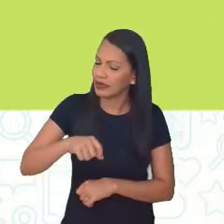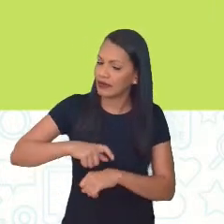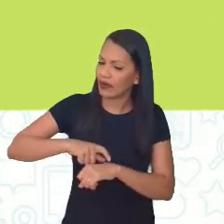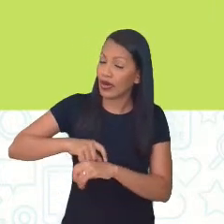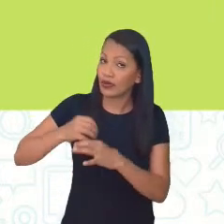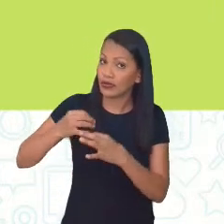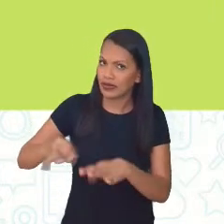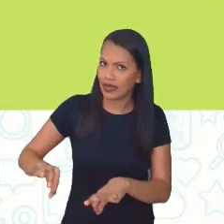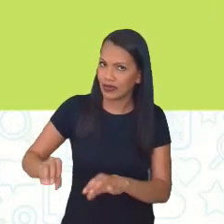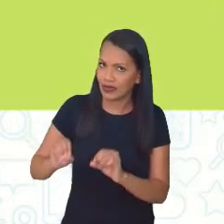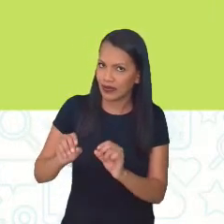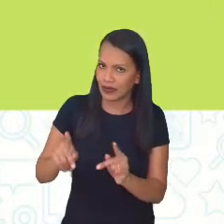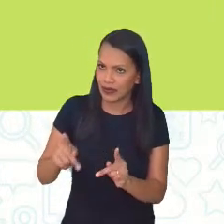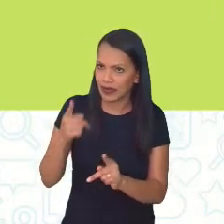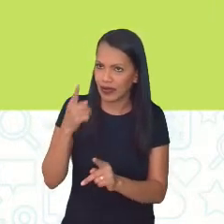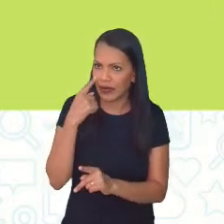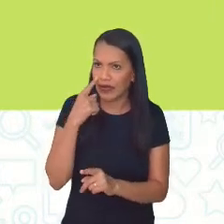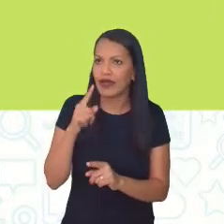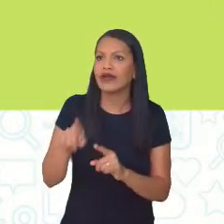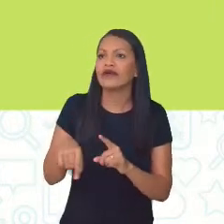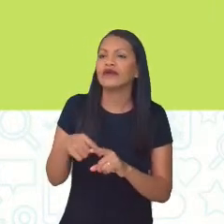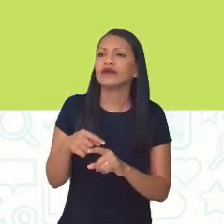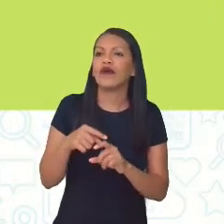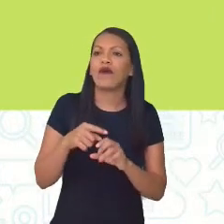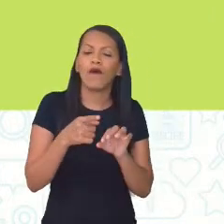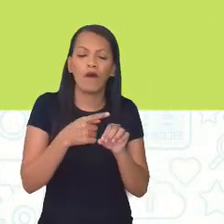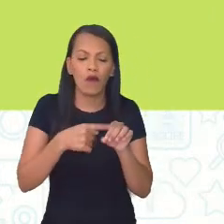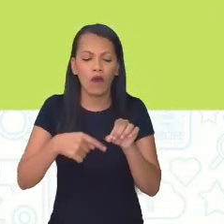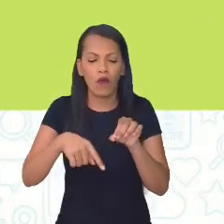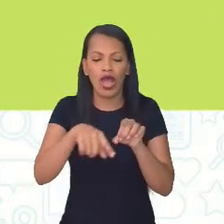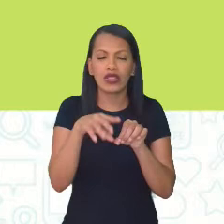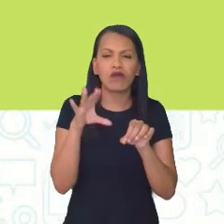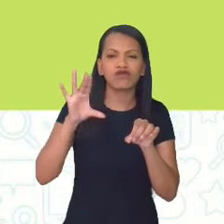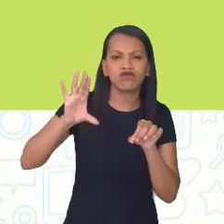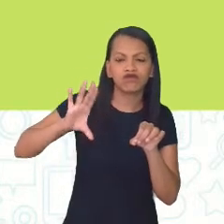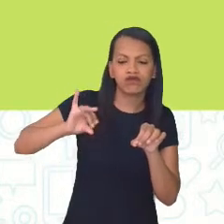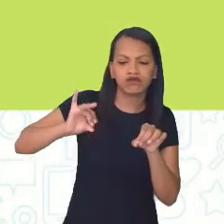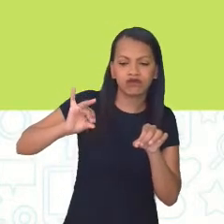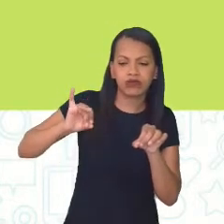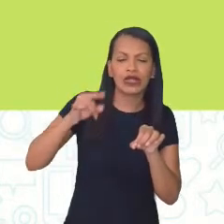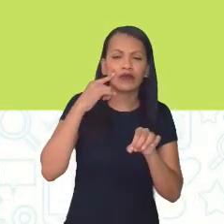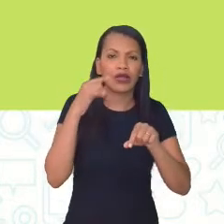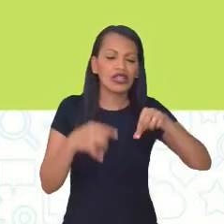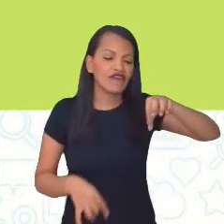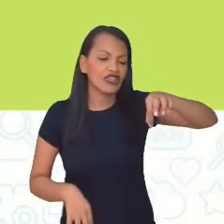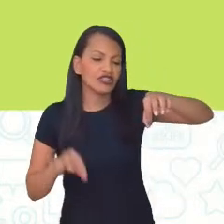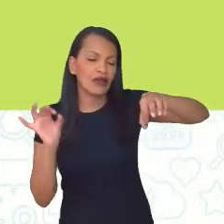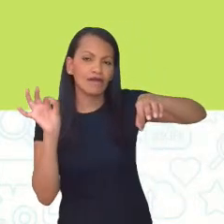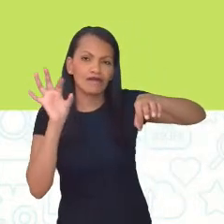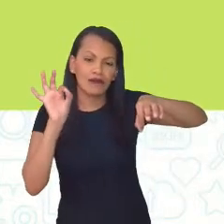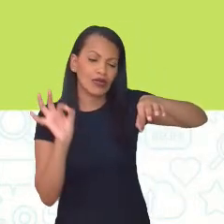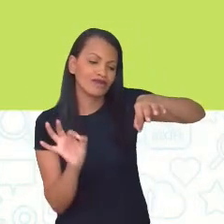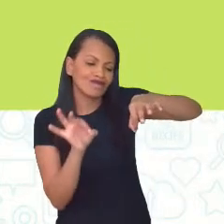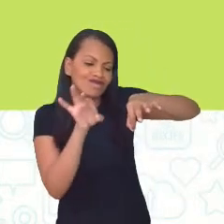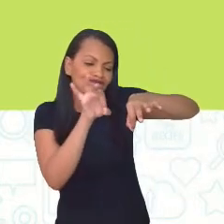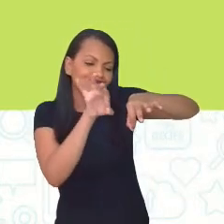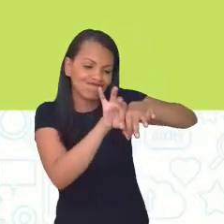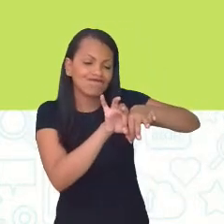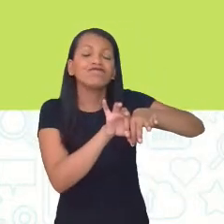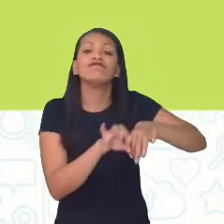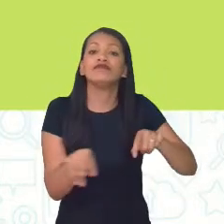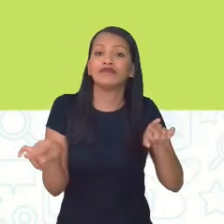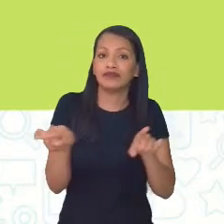horário certo. Um anel vaginal também, que é um anel de silicone inserido também na vagina, e os hormônios vão